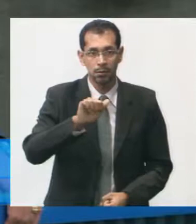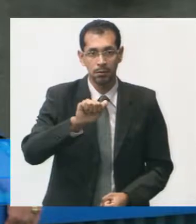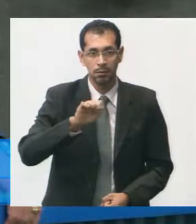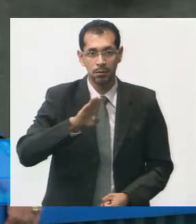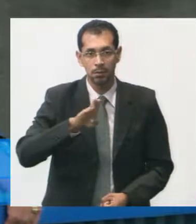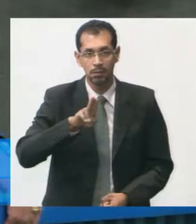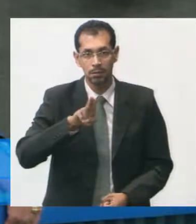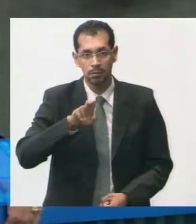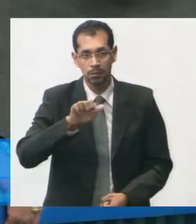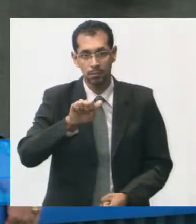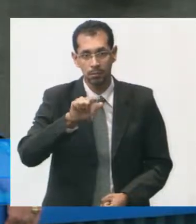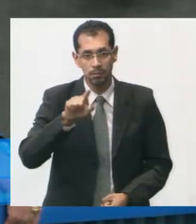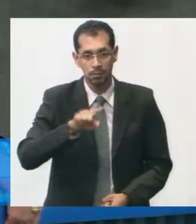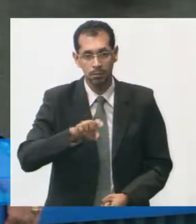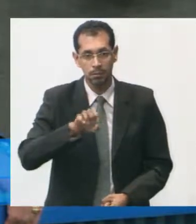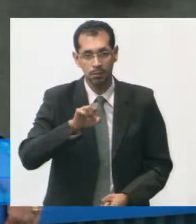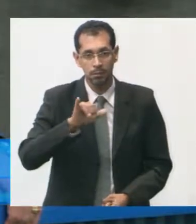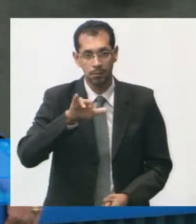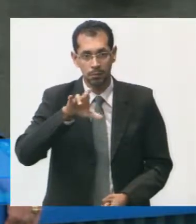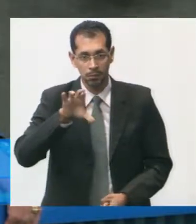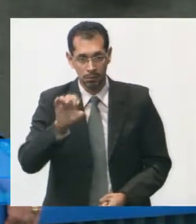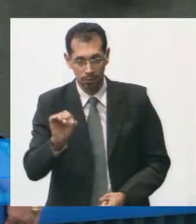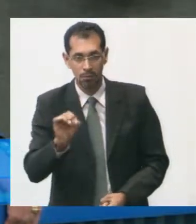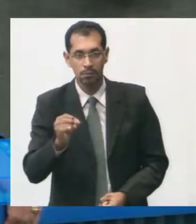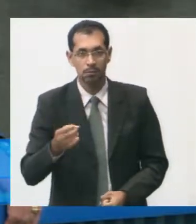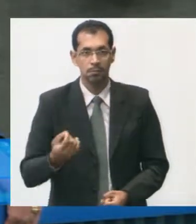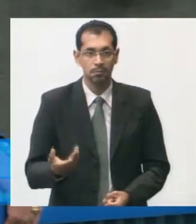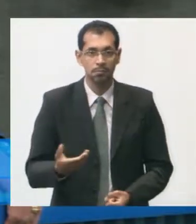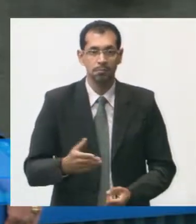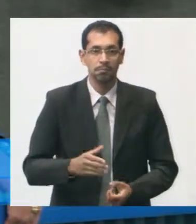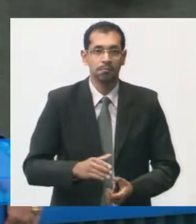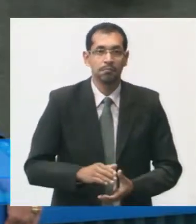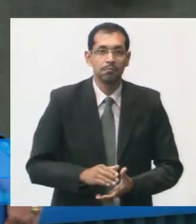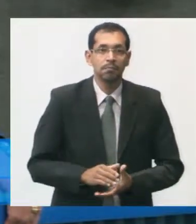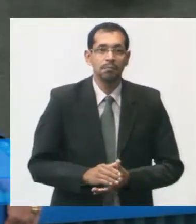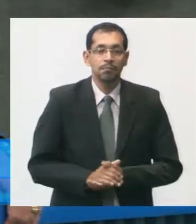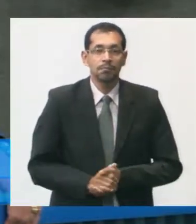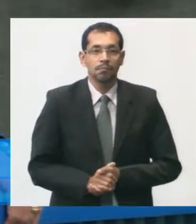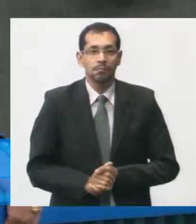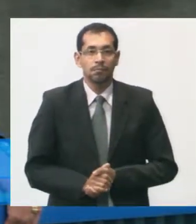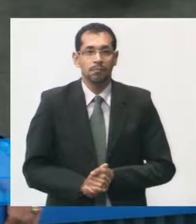Foram vários chocolates, mas esse foi